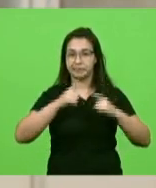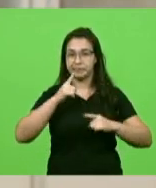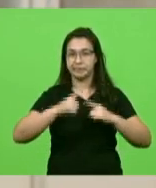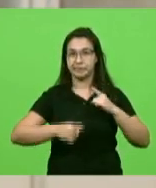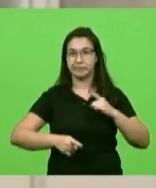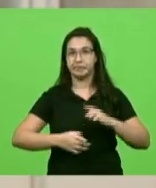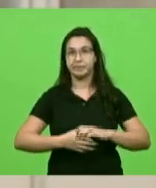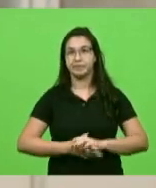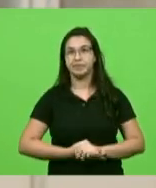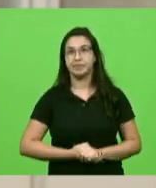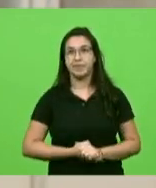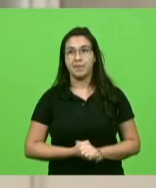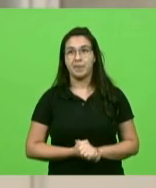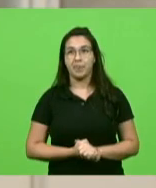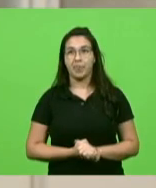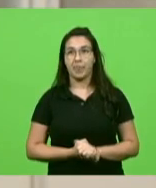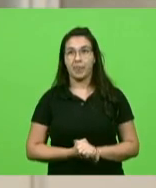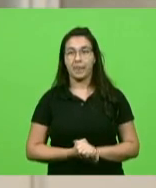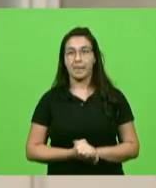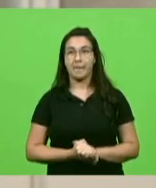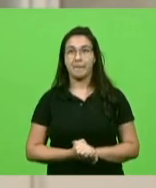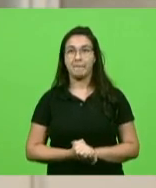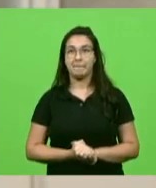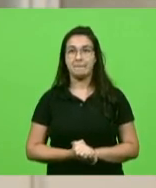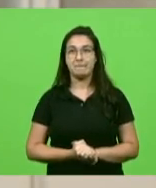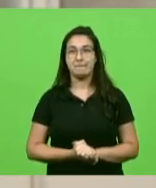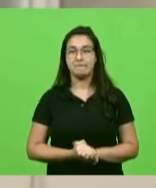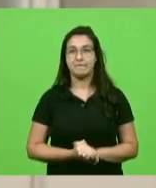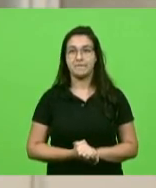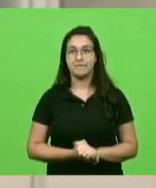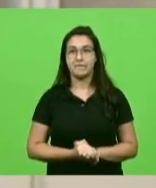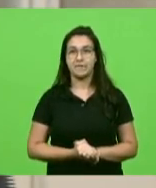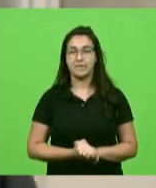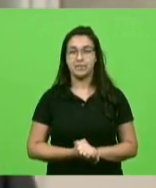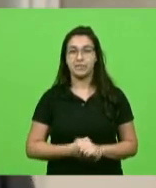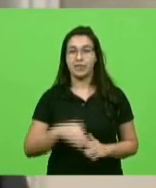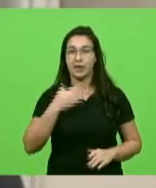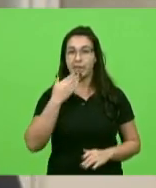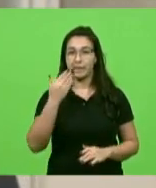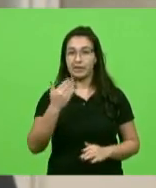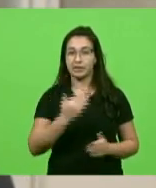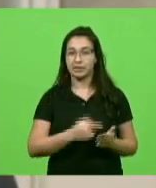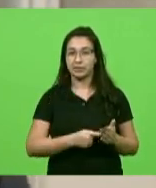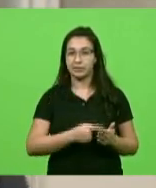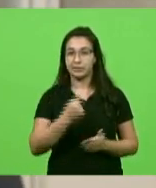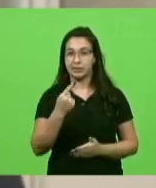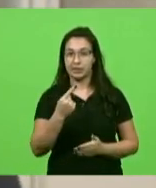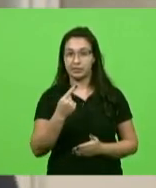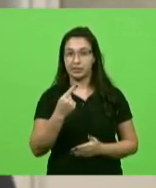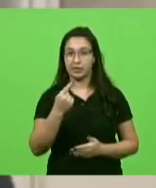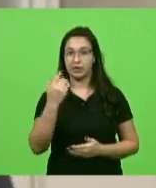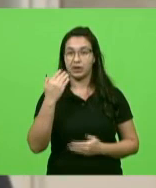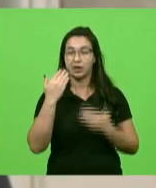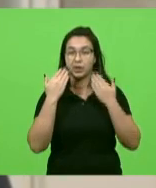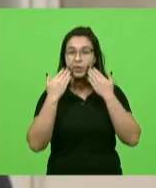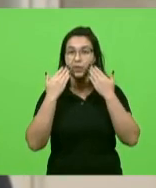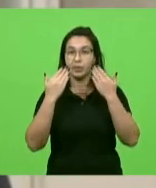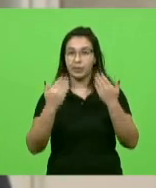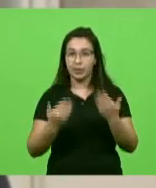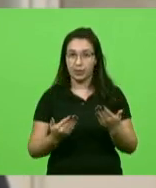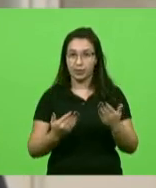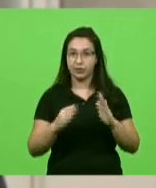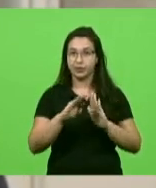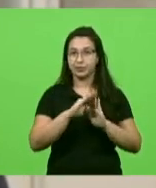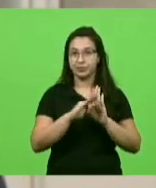E aí E aí e a petição inicial apresenta a descrição dos fatos que delimitam o objecto